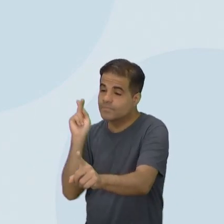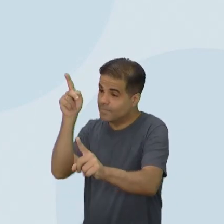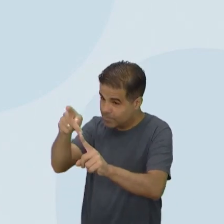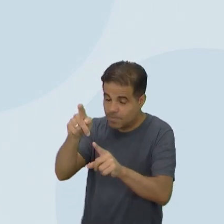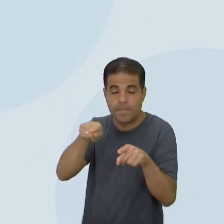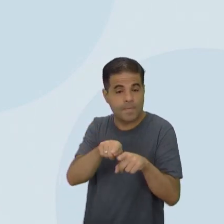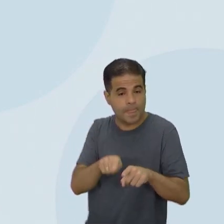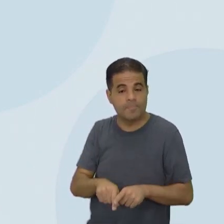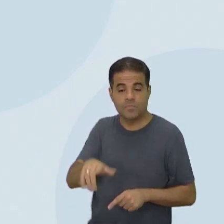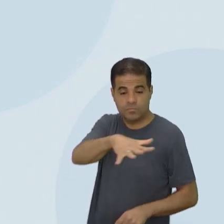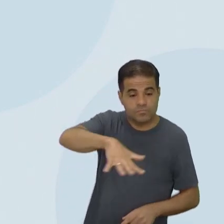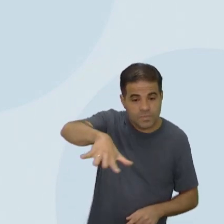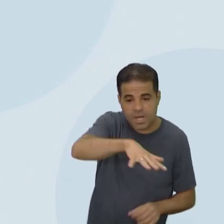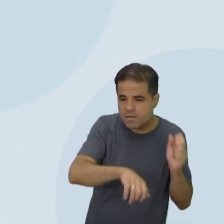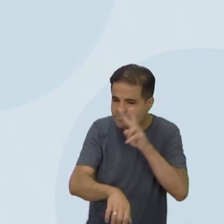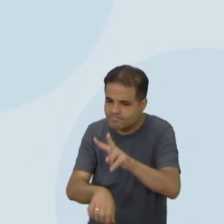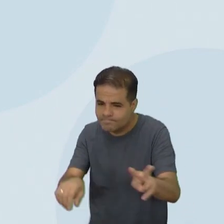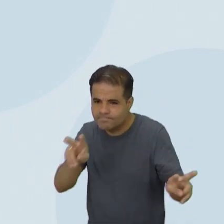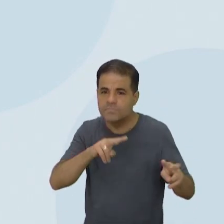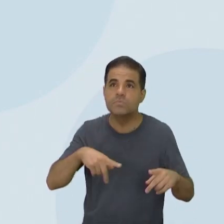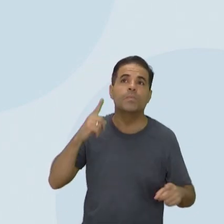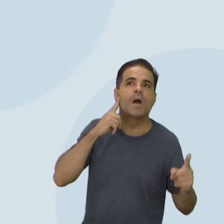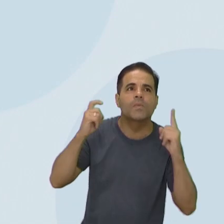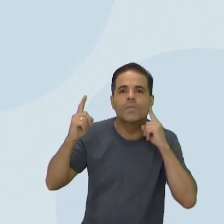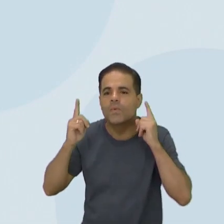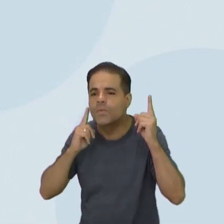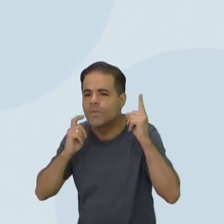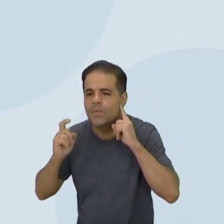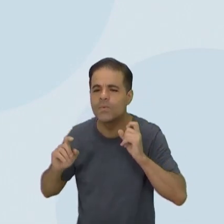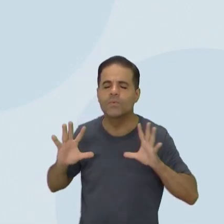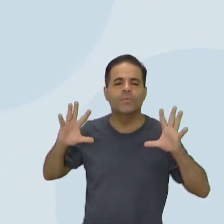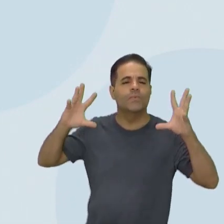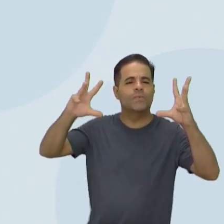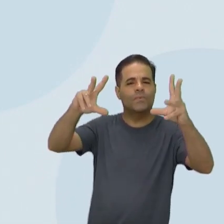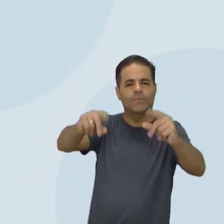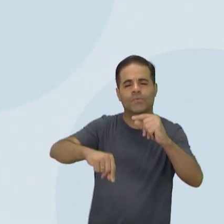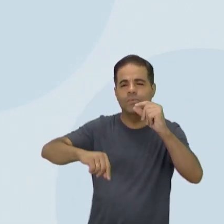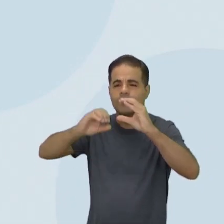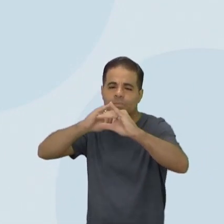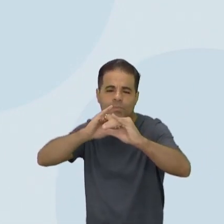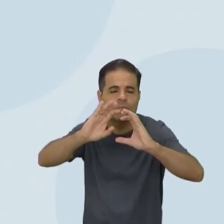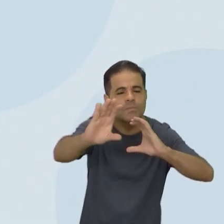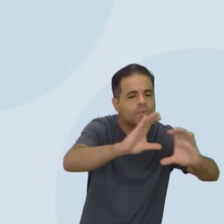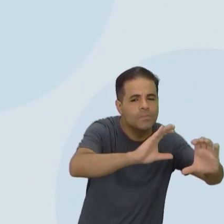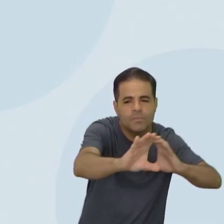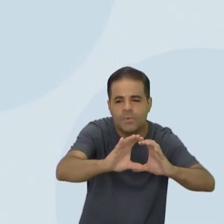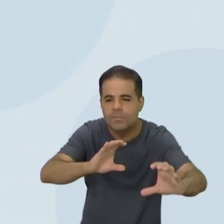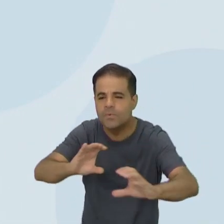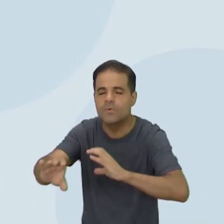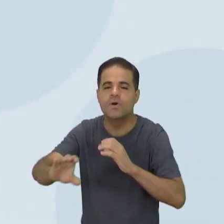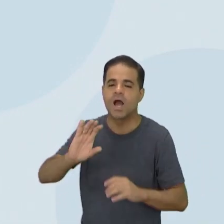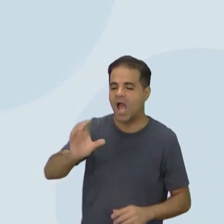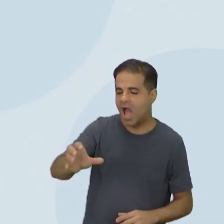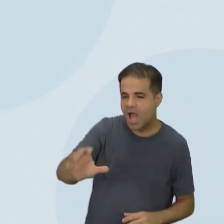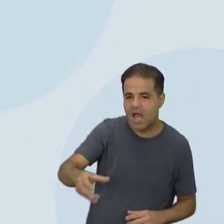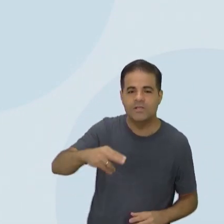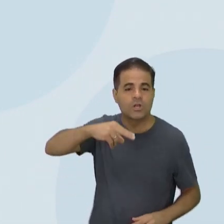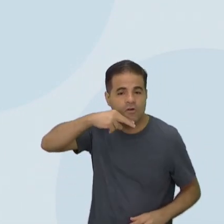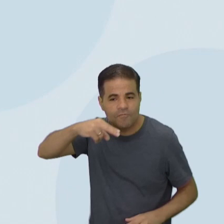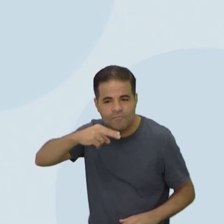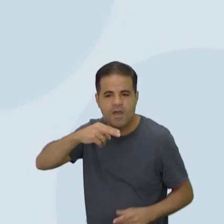personagens e os cenários, a sonoridade, contudo os elementos comunicativos de radionovela,